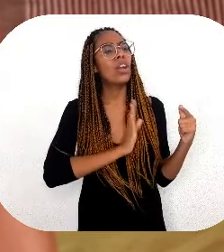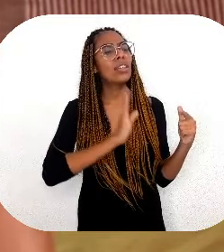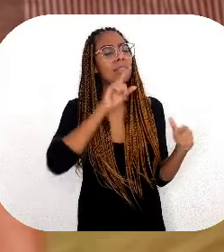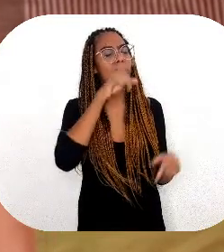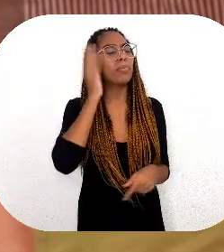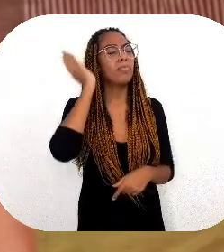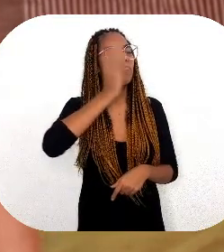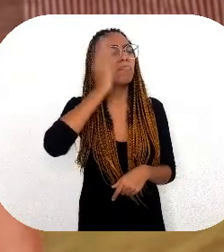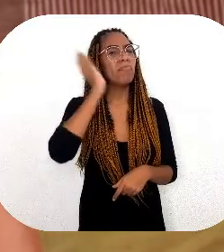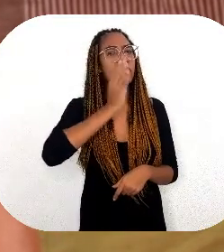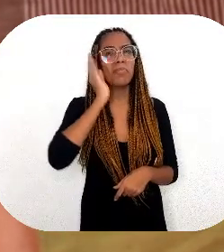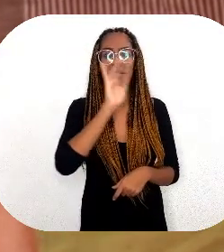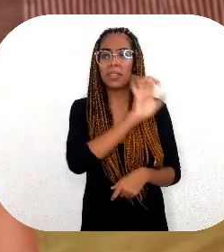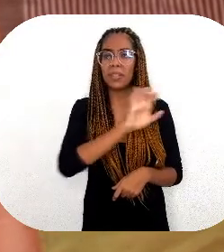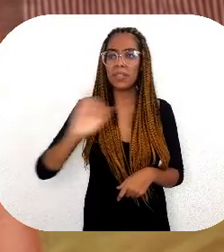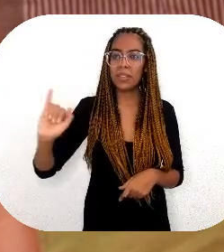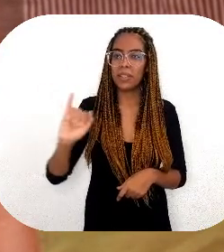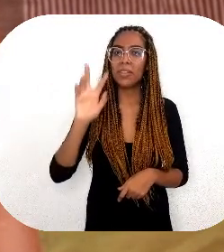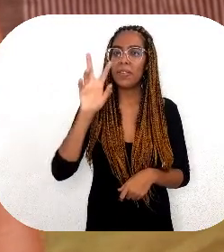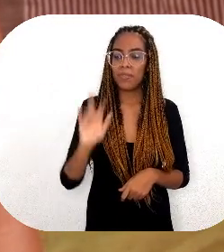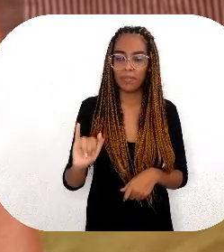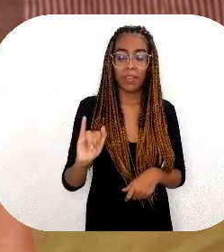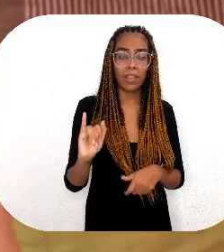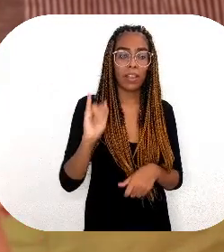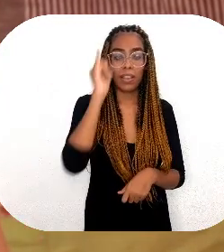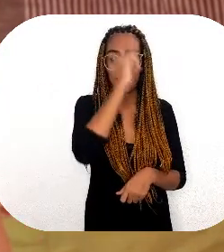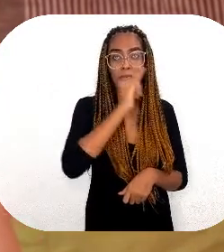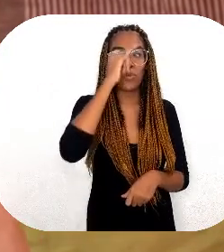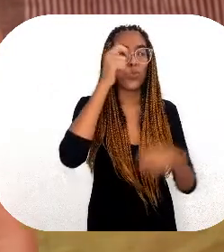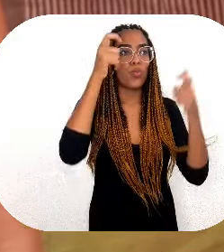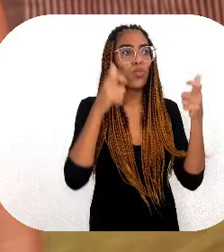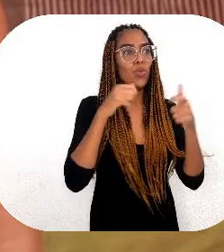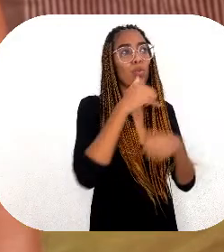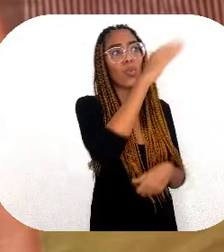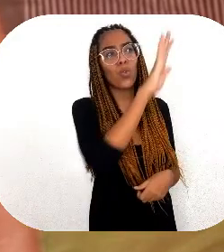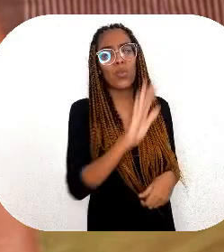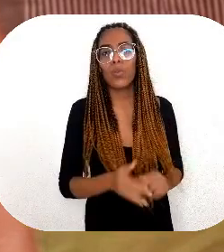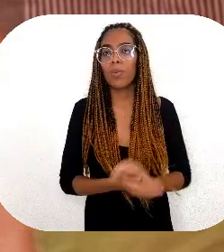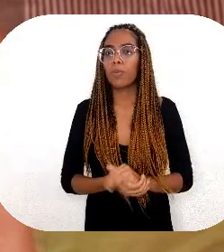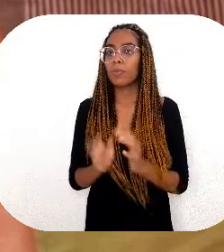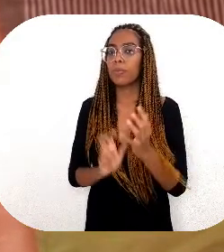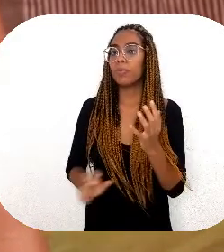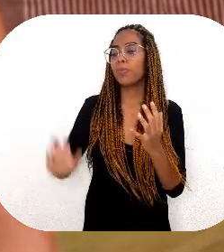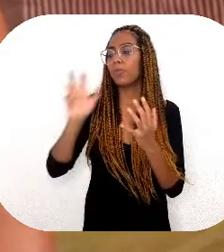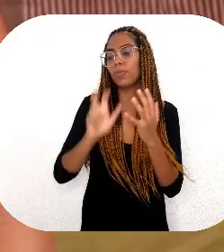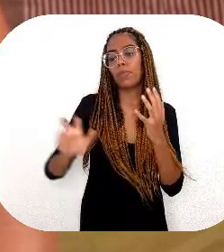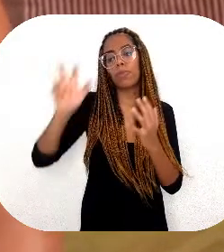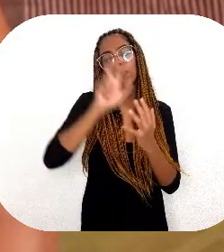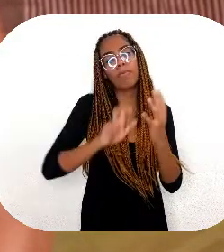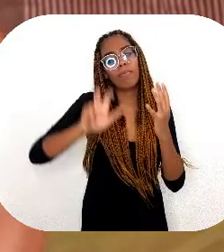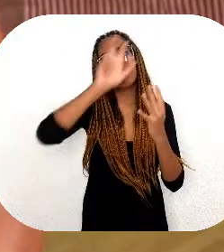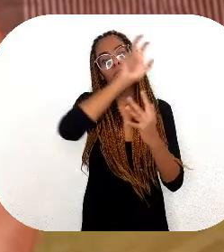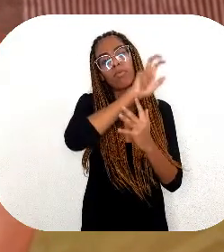um ser vivo viver sem um coração? Bicho, mané. Vai fazer papel de besta em outro lugar. E